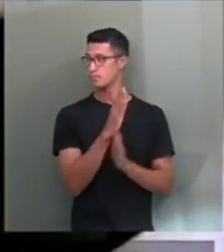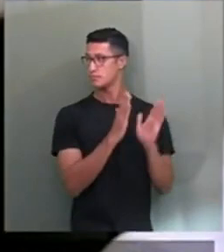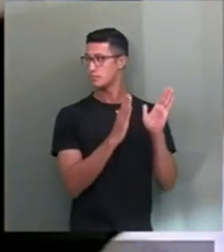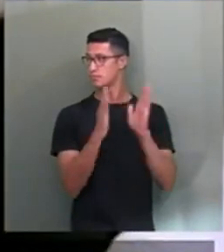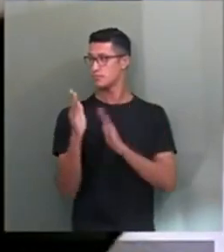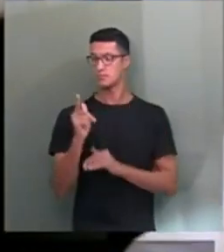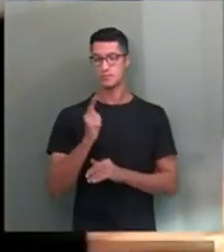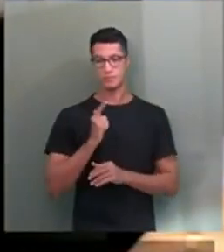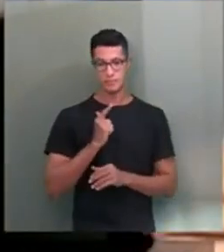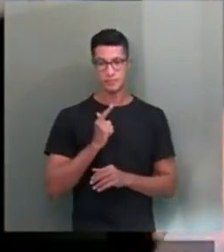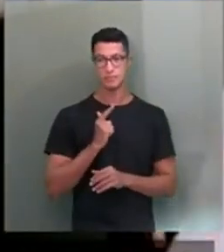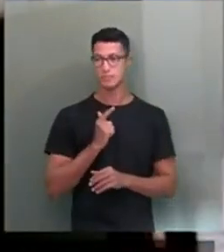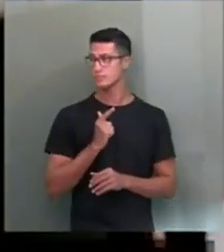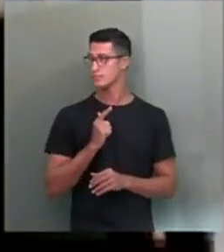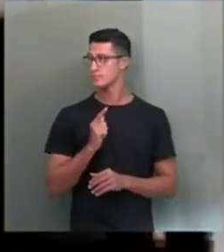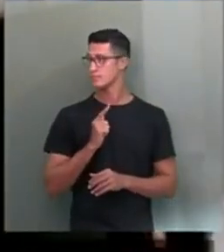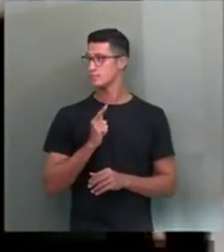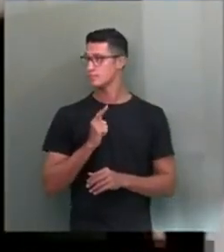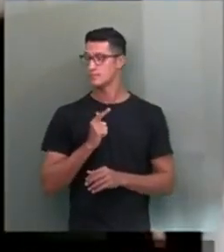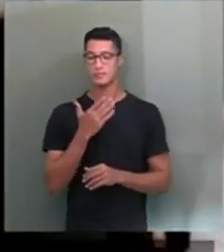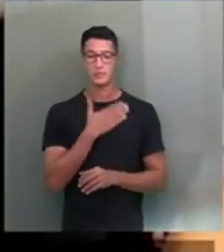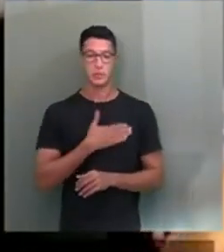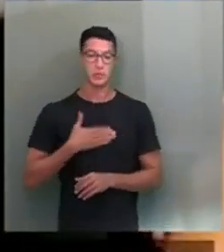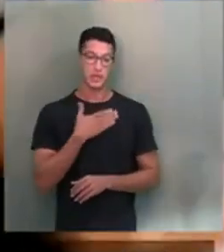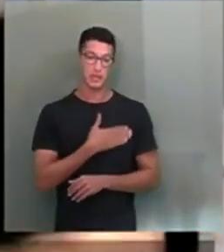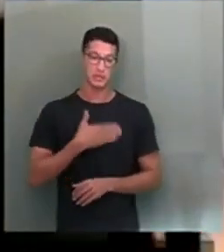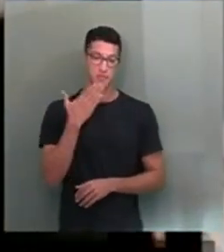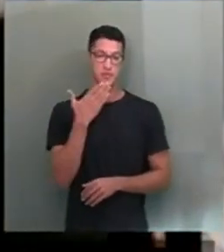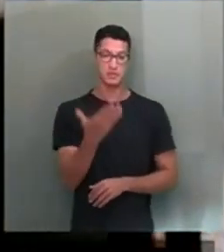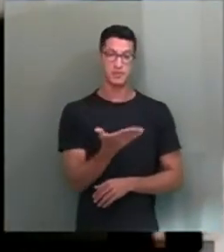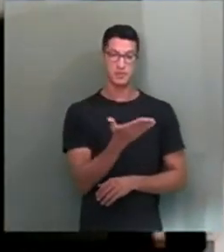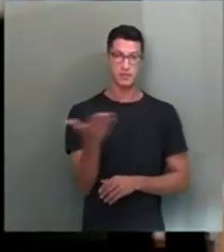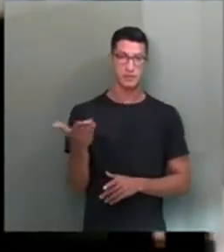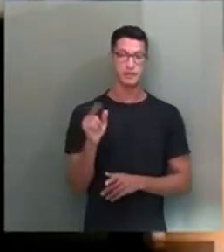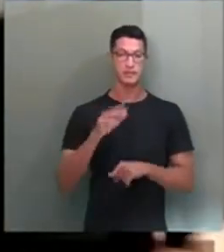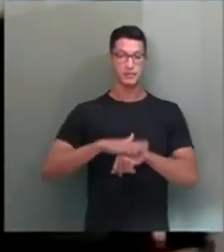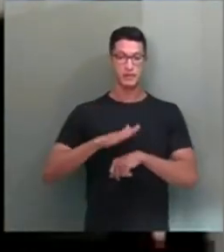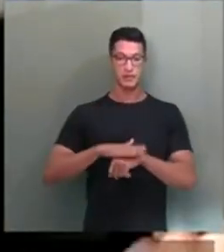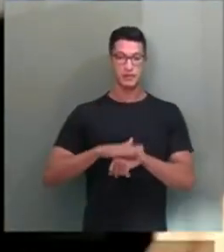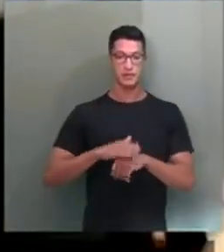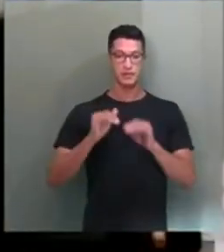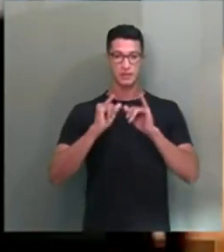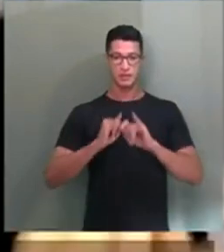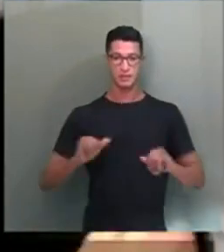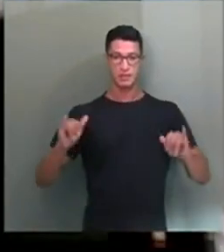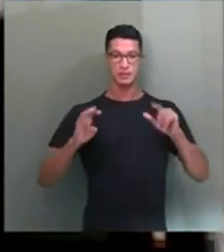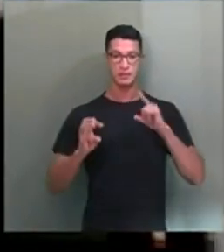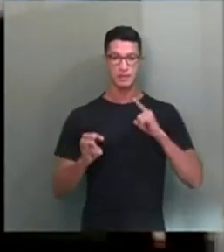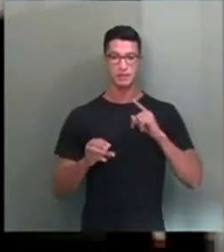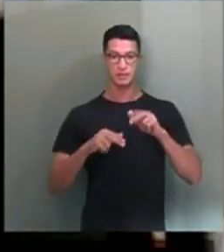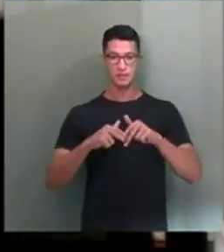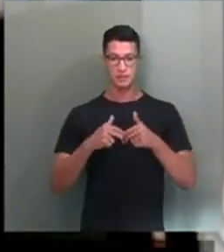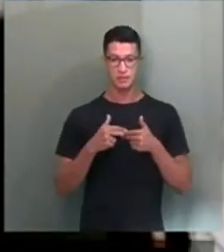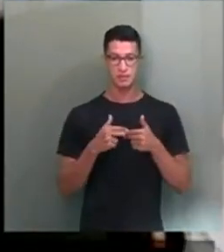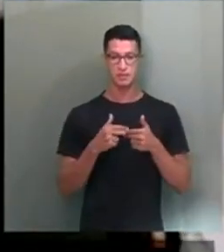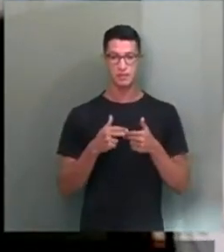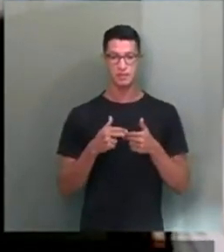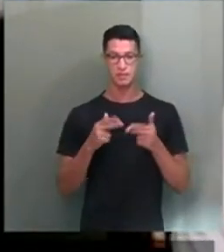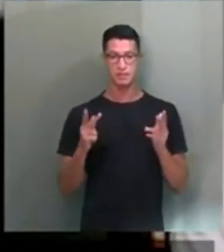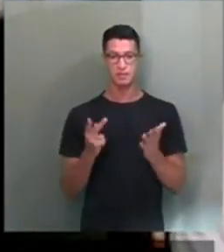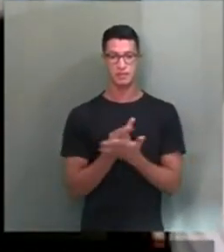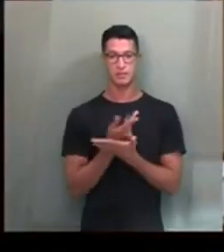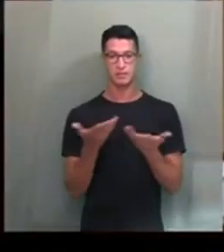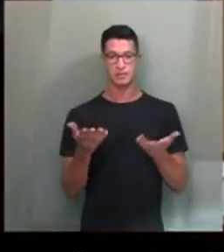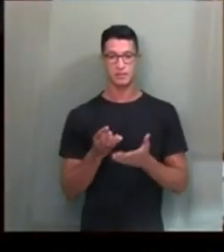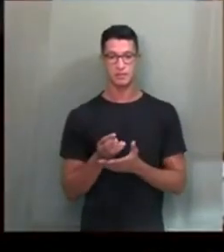o seu governo. E eu gostaria de pedir ao senhor que fizesse uma mensagem por essa ocasião.